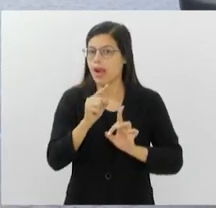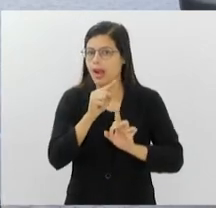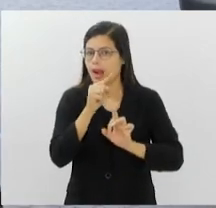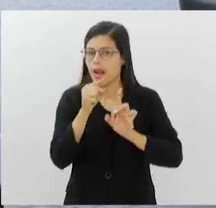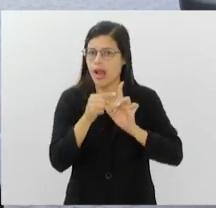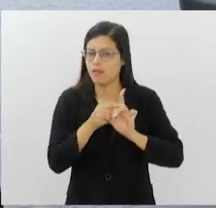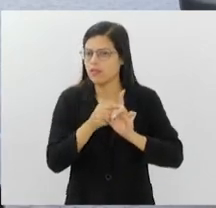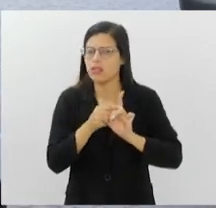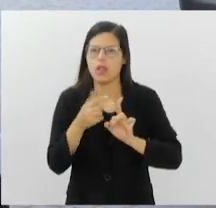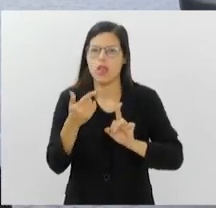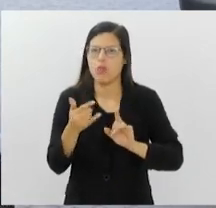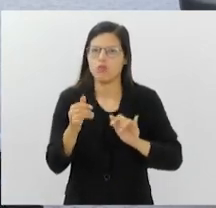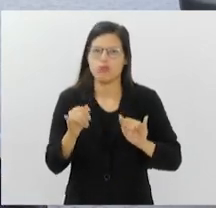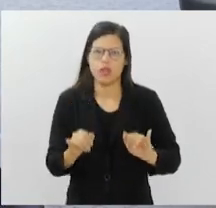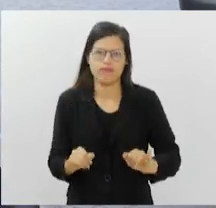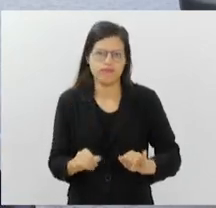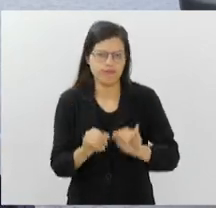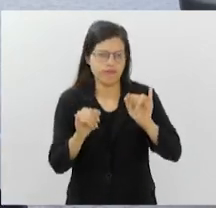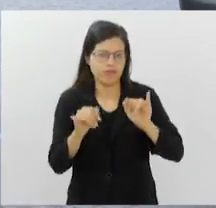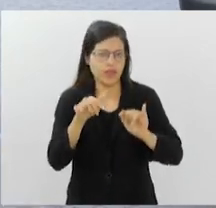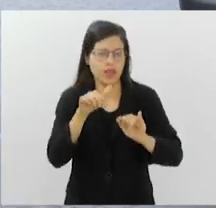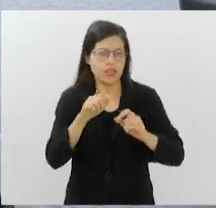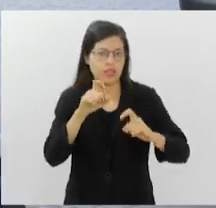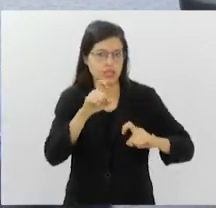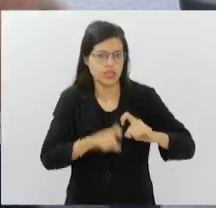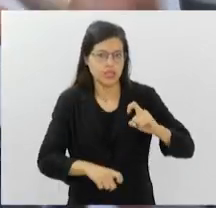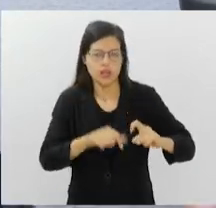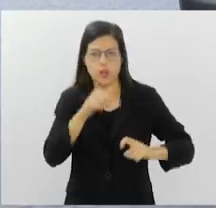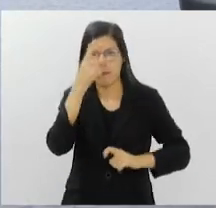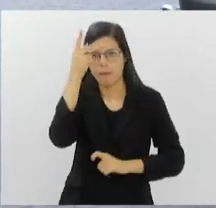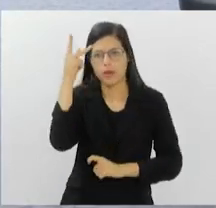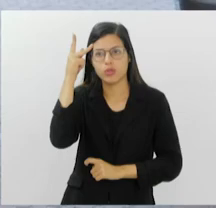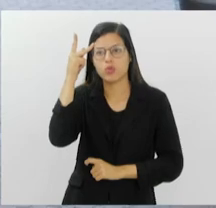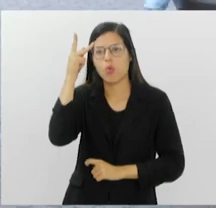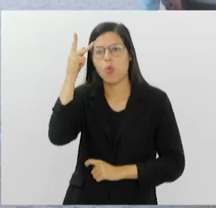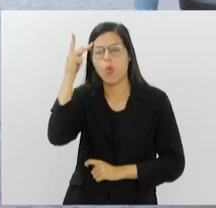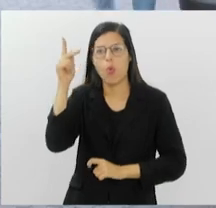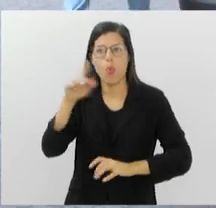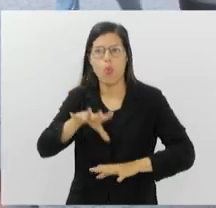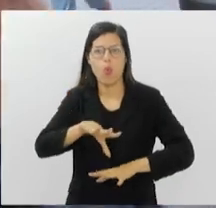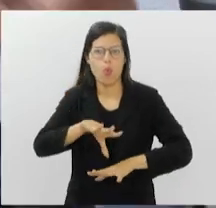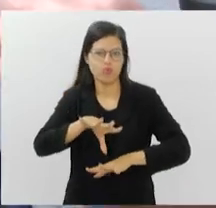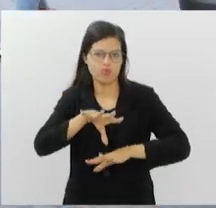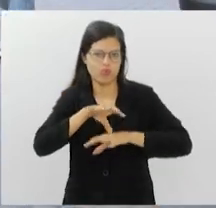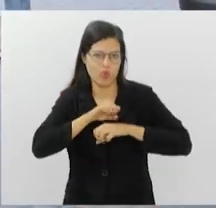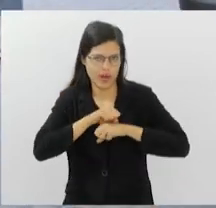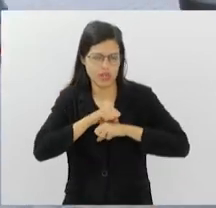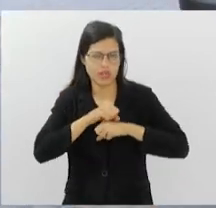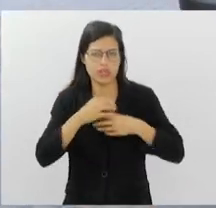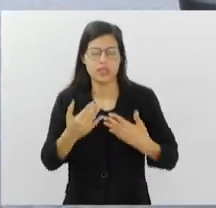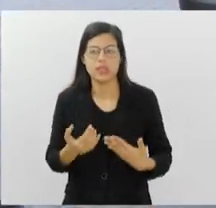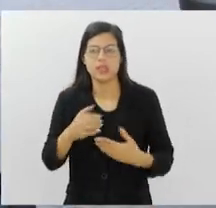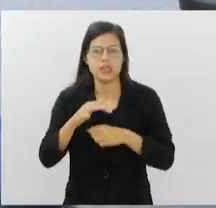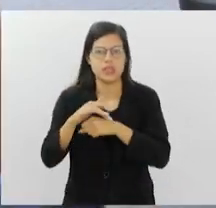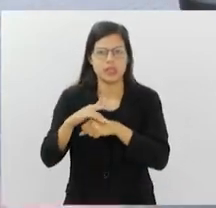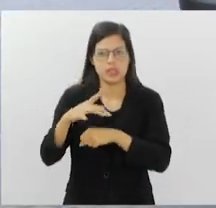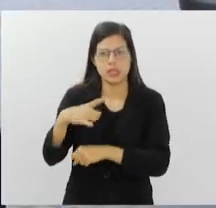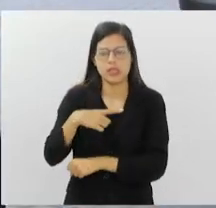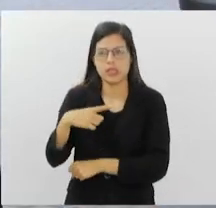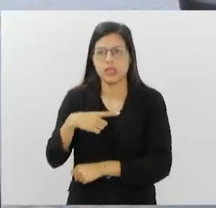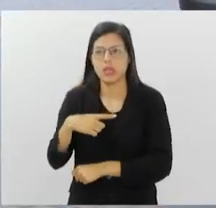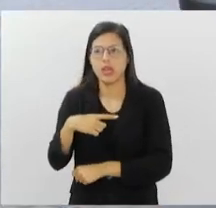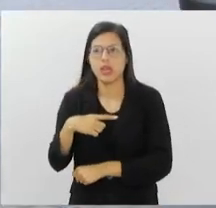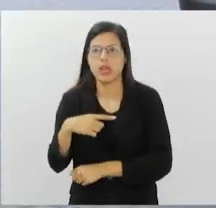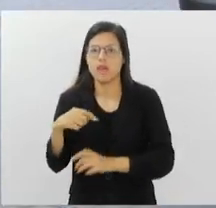ter relação com alguém que está contaminado. Ou seja, quem está contaminado, está no rastreio,